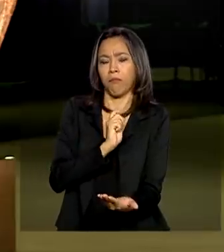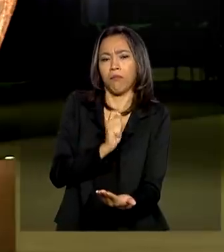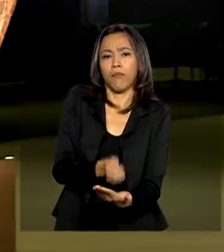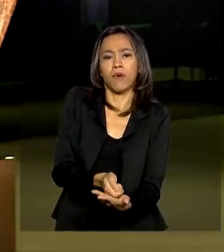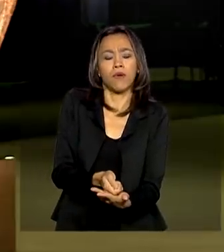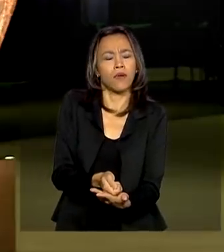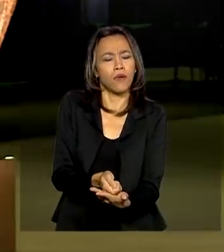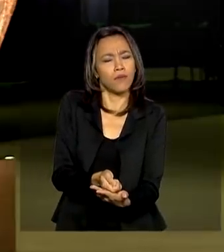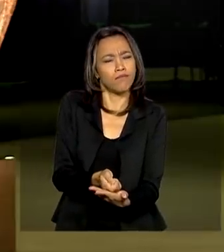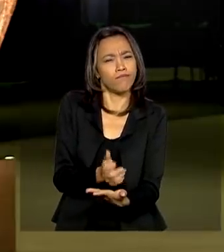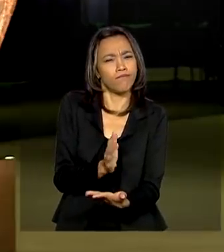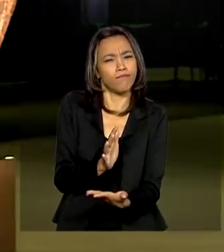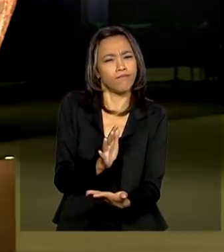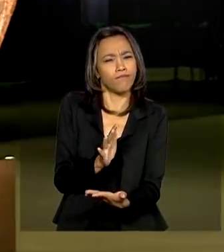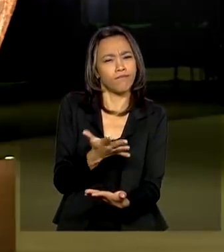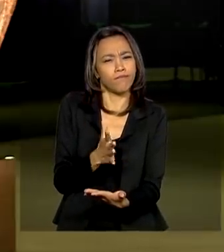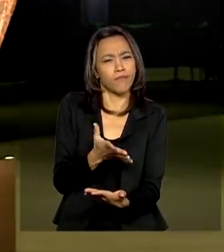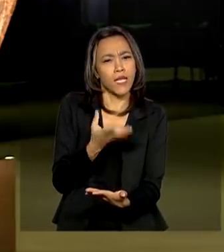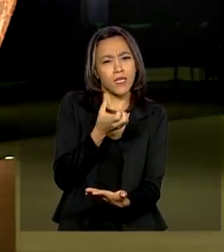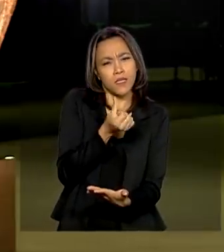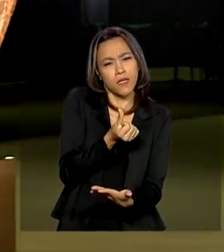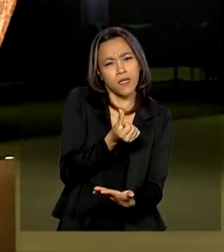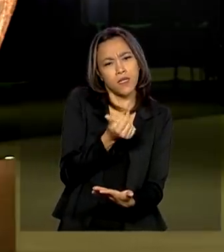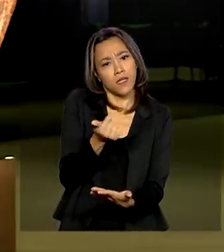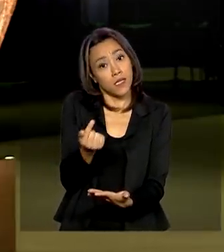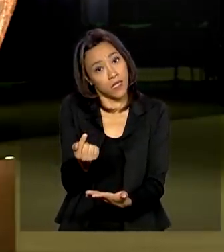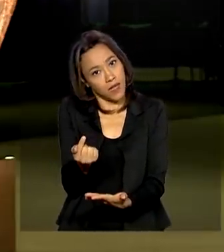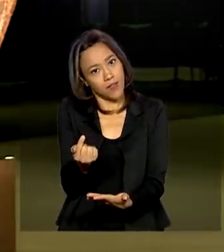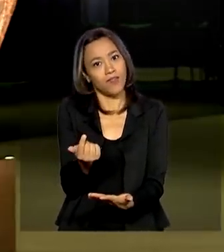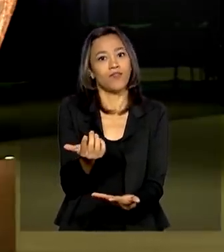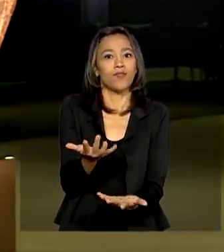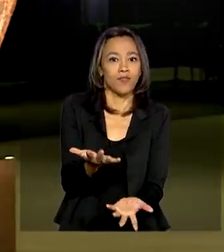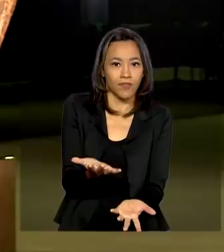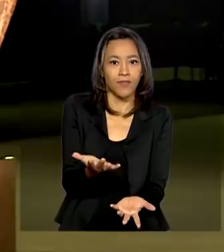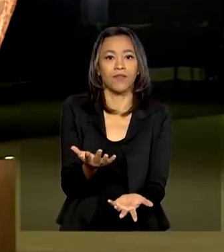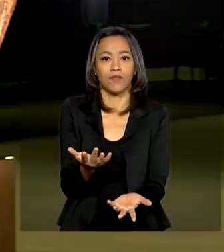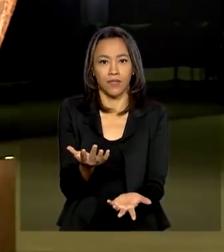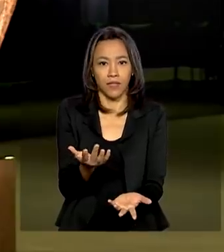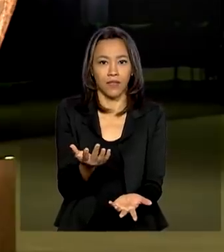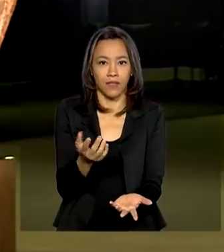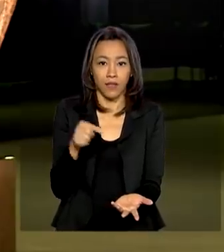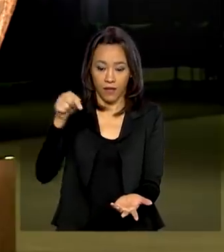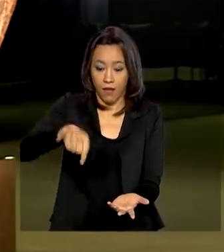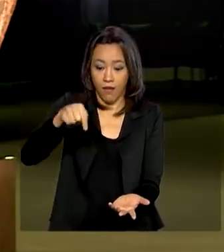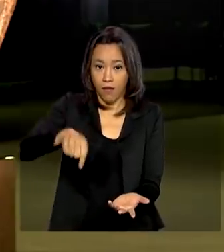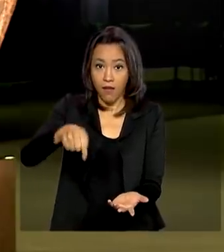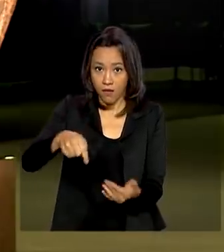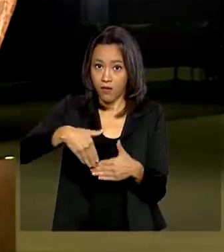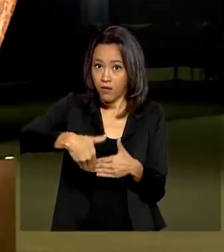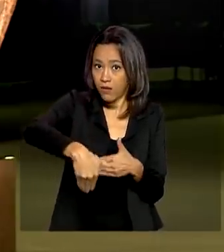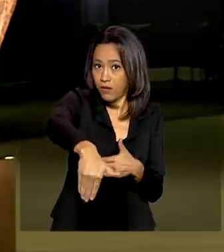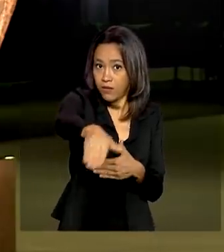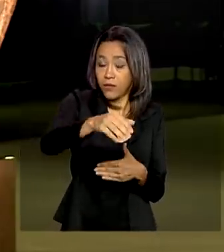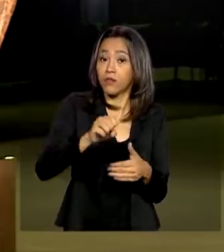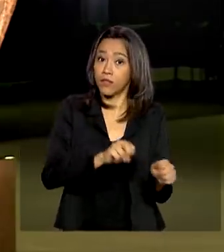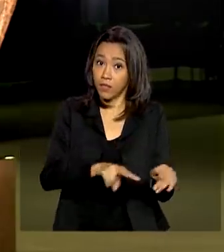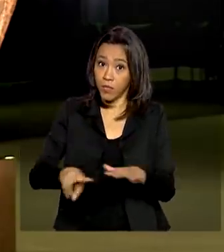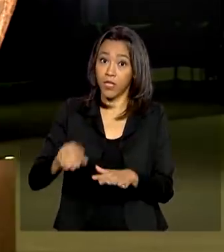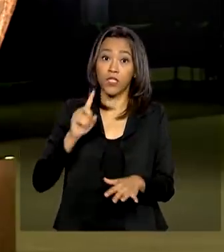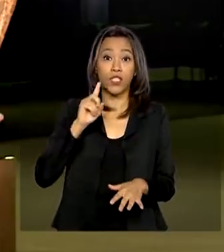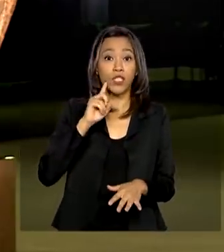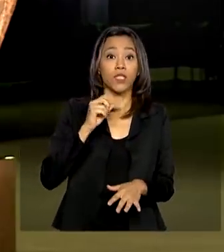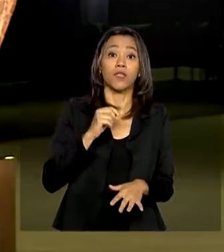provavelmente, mais uns 6 a 7. Então, aí nós já estamos falando, essa semana, em 13 a 14,